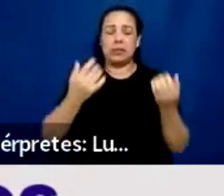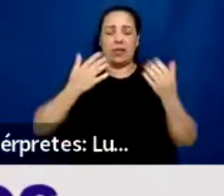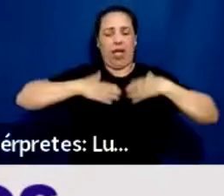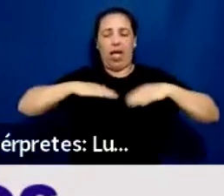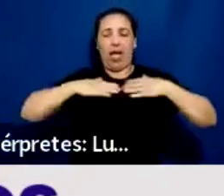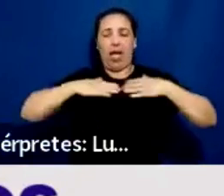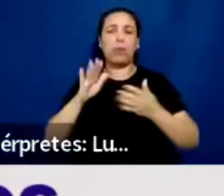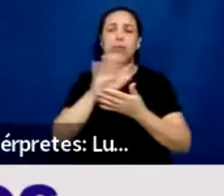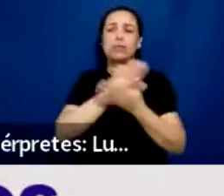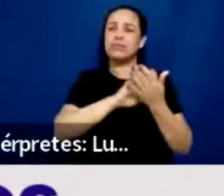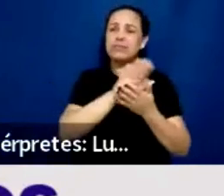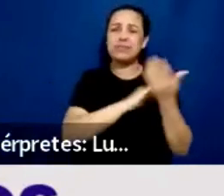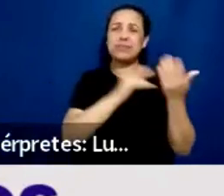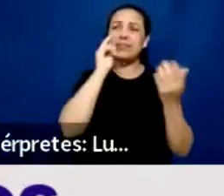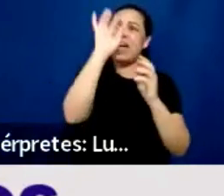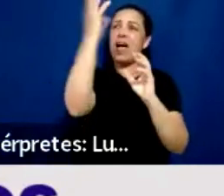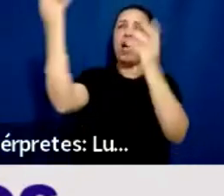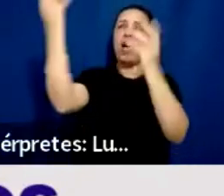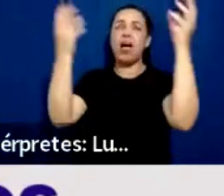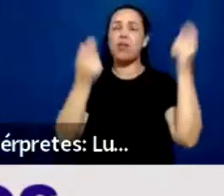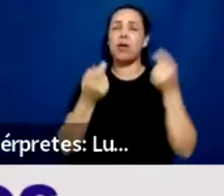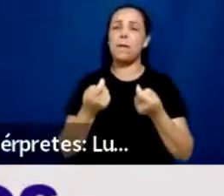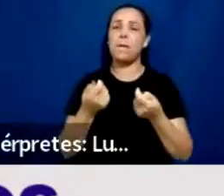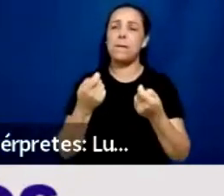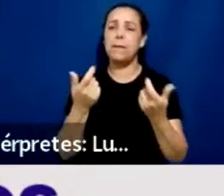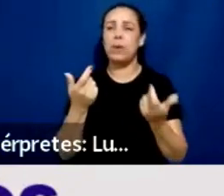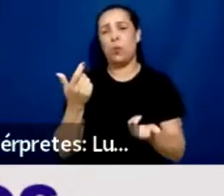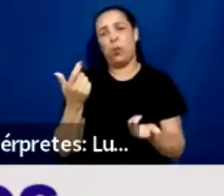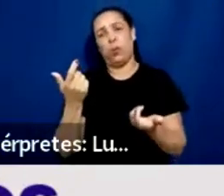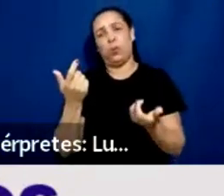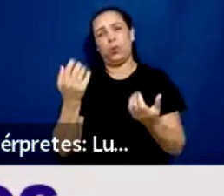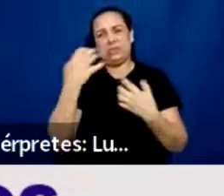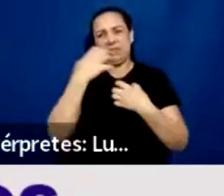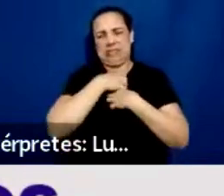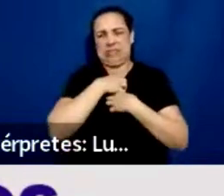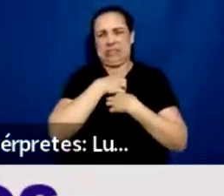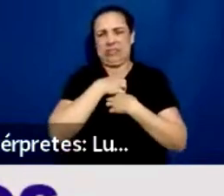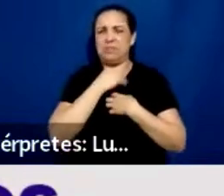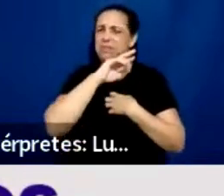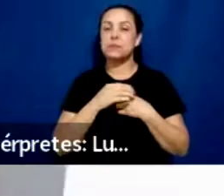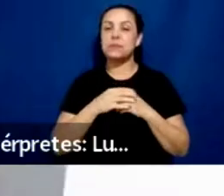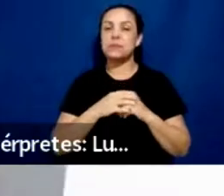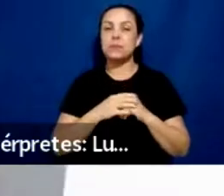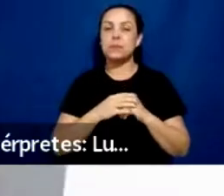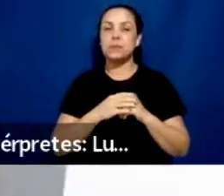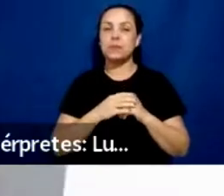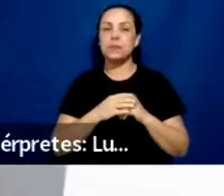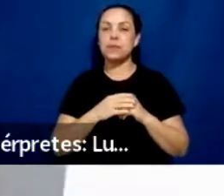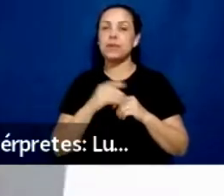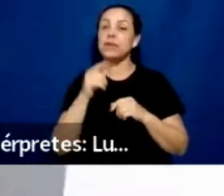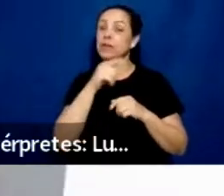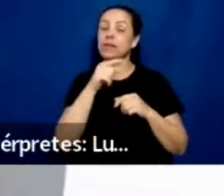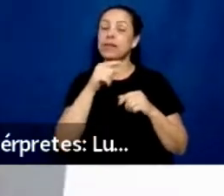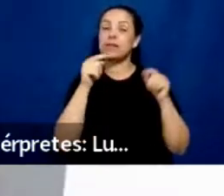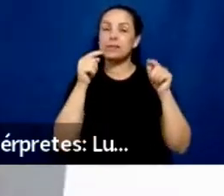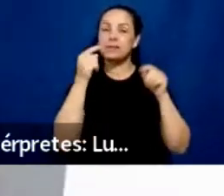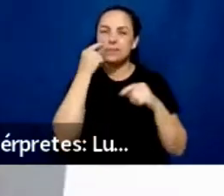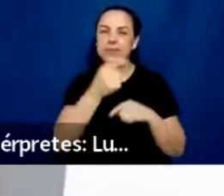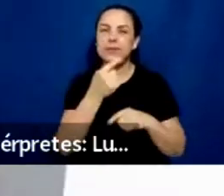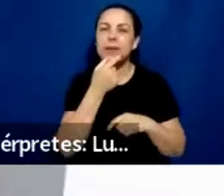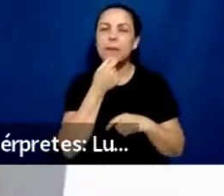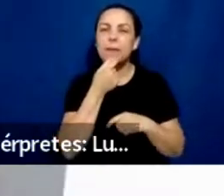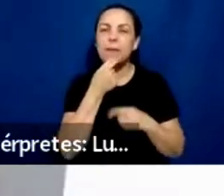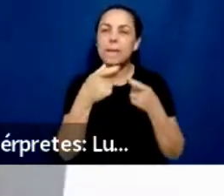alguns prejuízos. E é sobre esse assunto que a gente vai falar um pouco mais hoje. Eu quero falar para vocês sobre